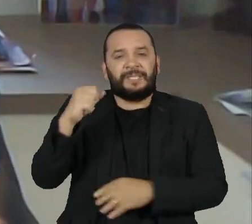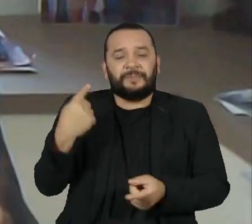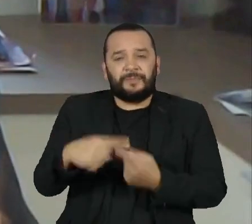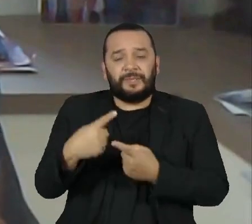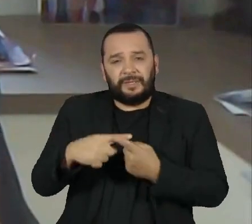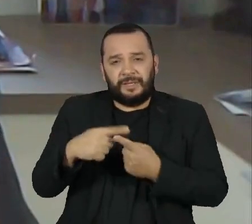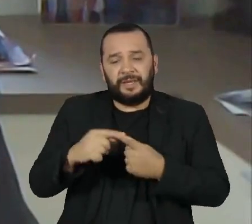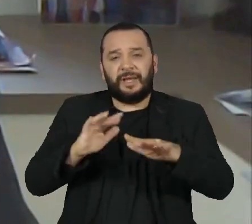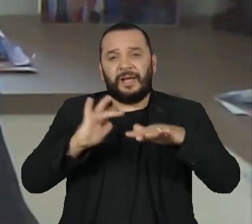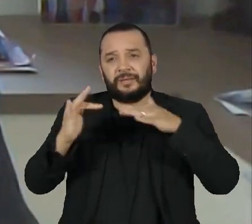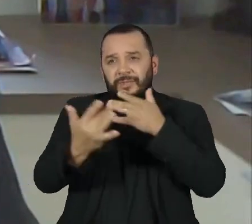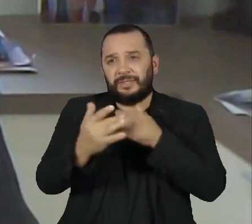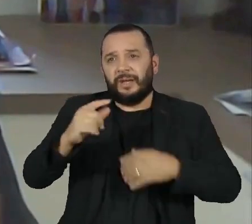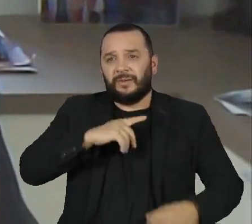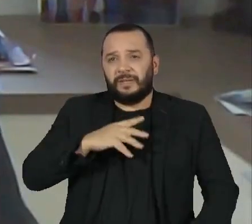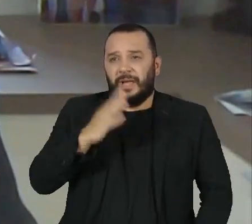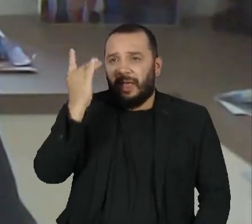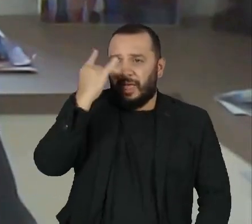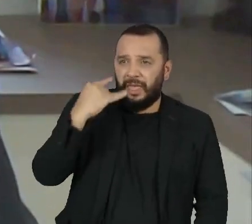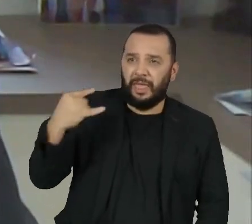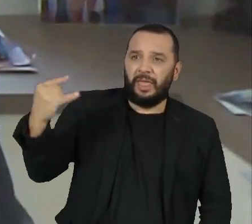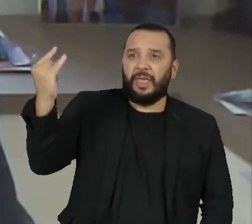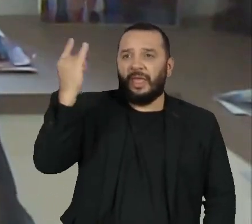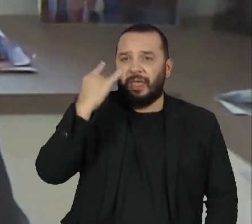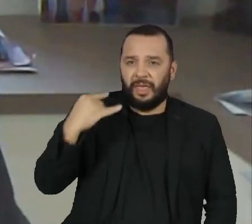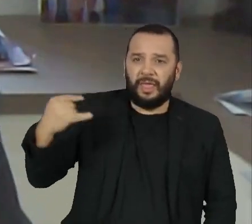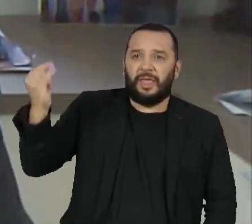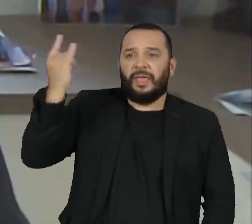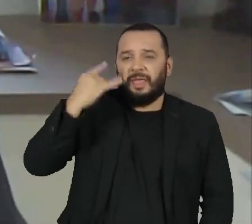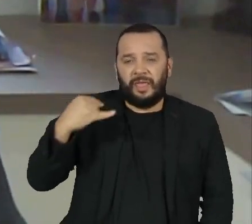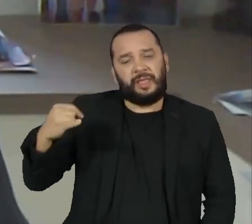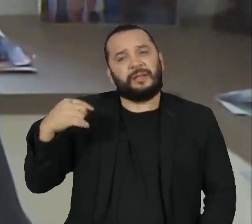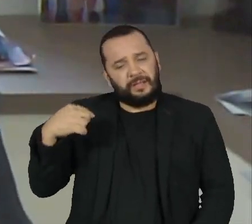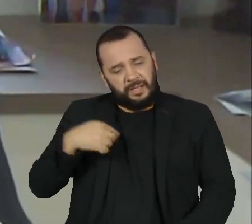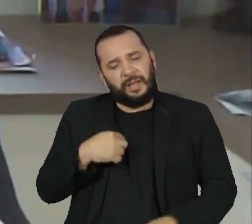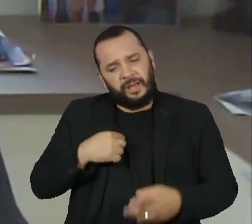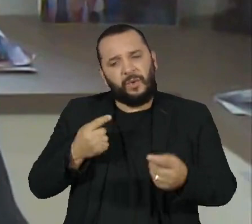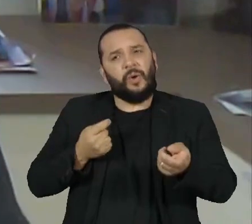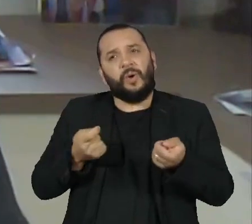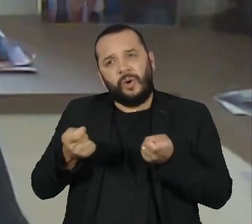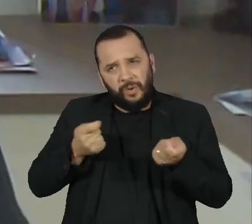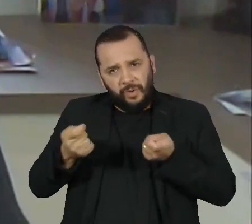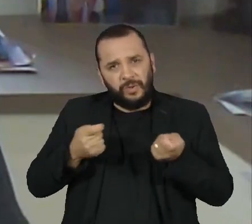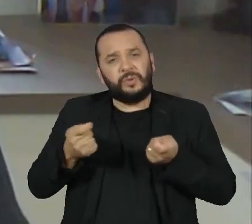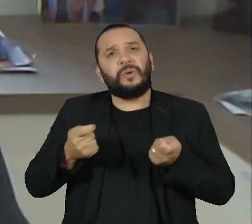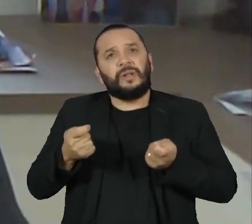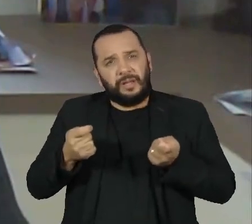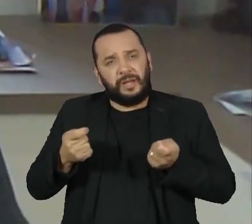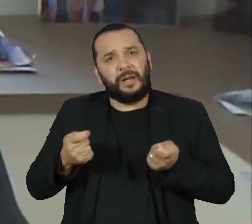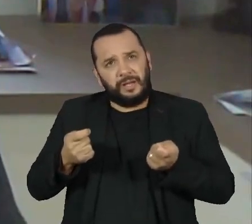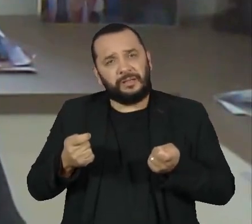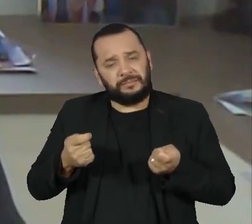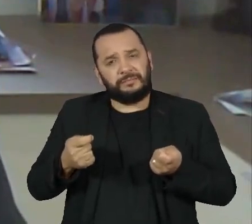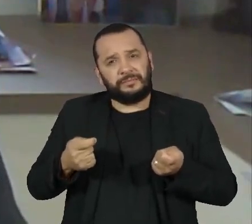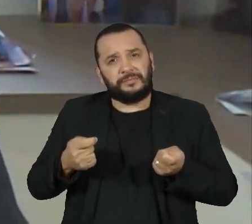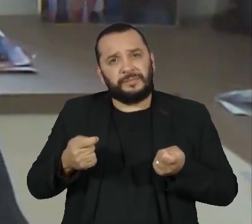tentação de limitar isso de uma forma oblíqua, né? Porque, na